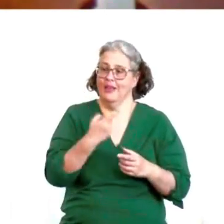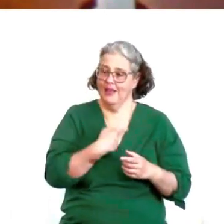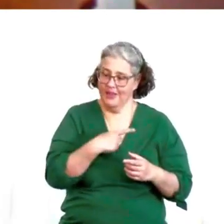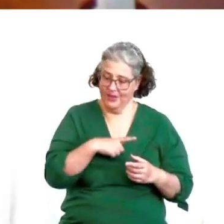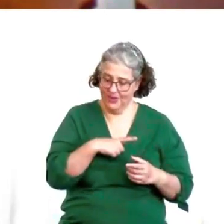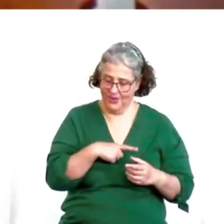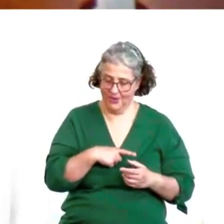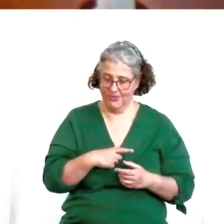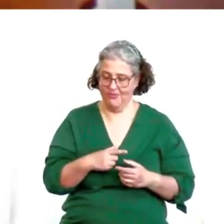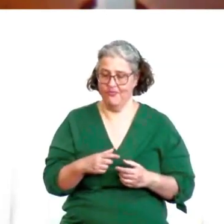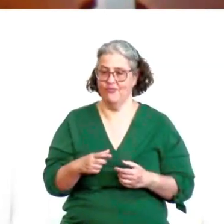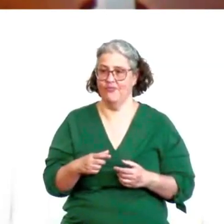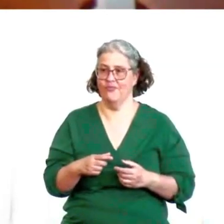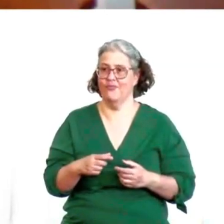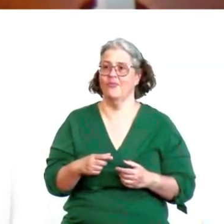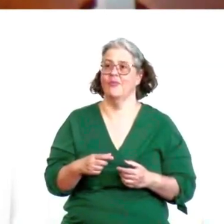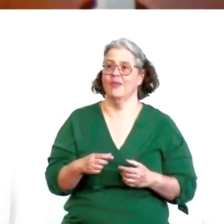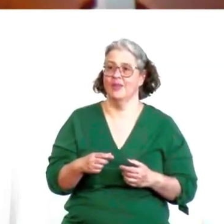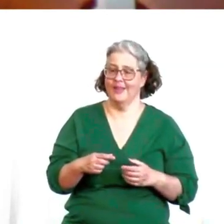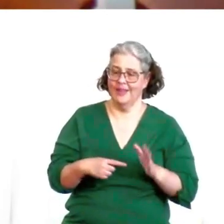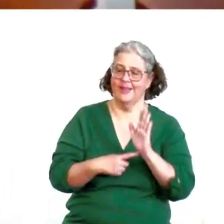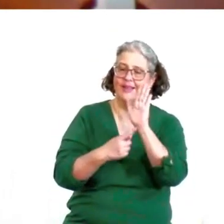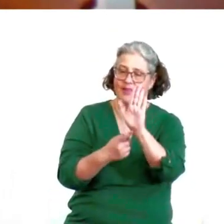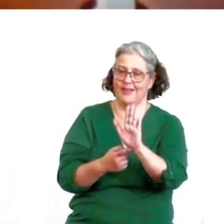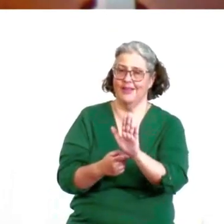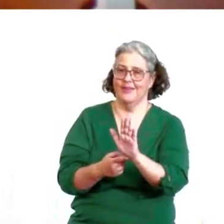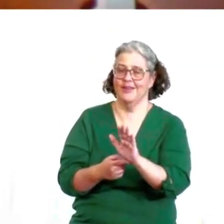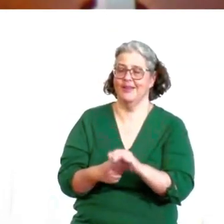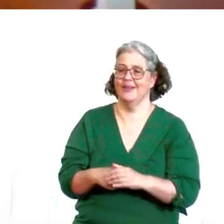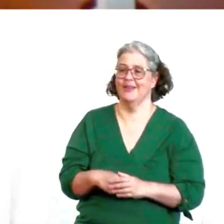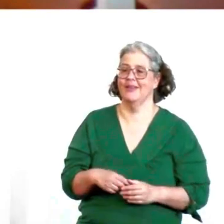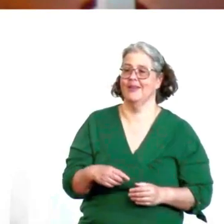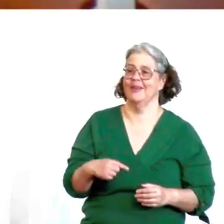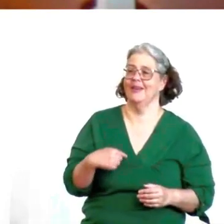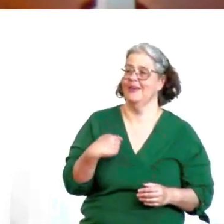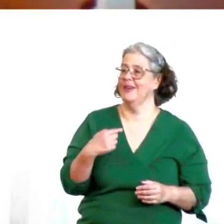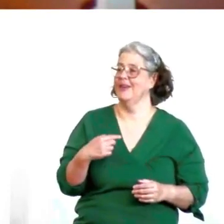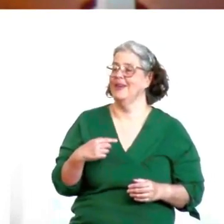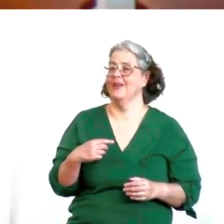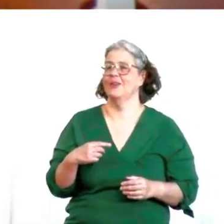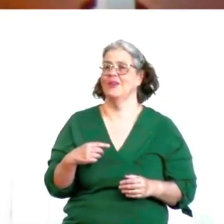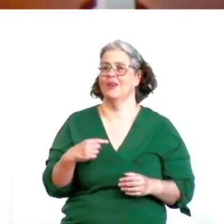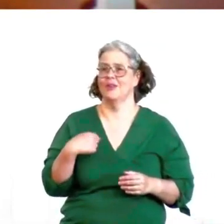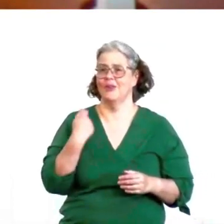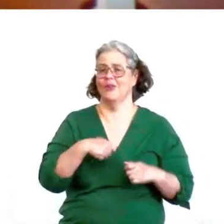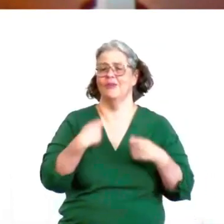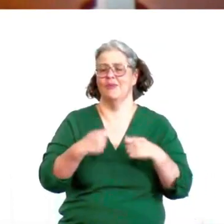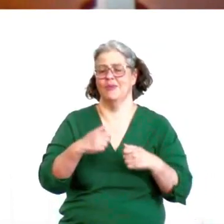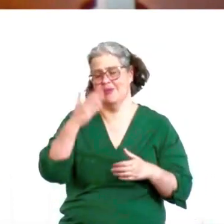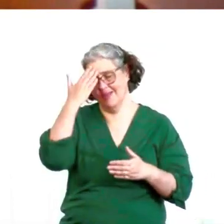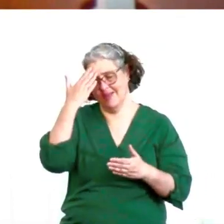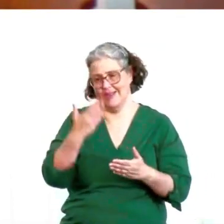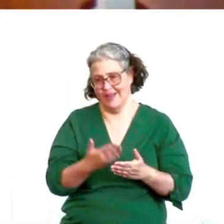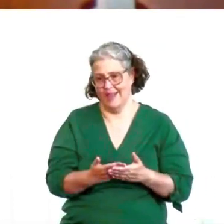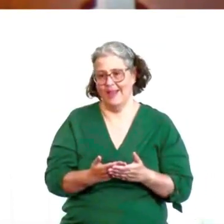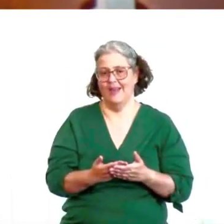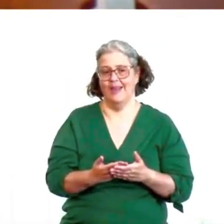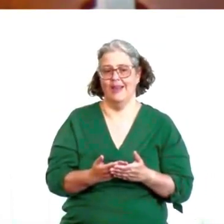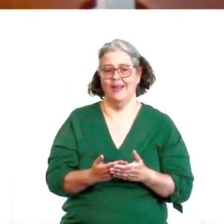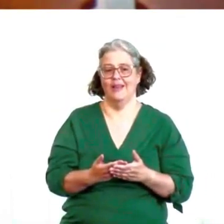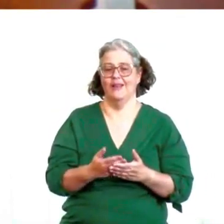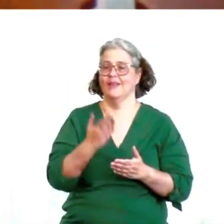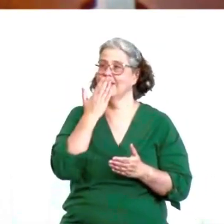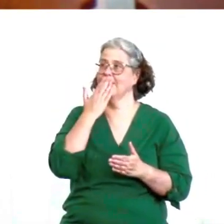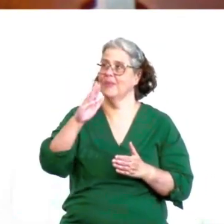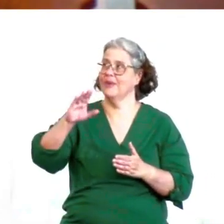coisas, são abaladas e nós deixamos de crer e de viver as promessas de